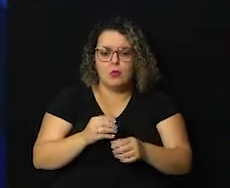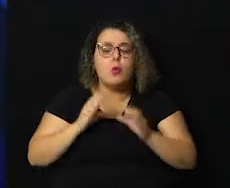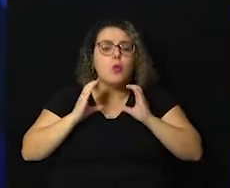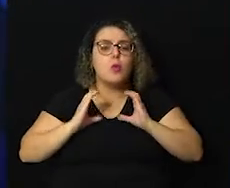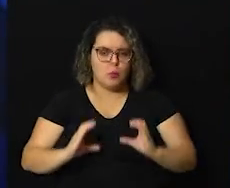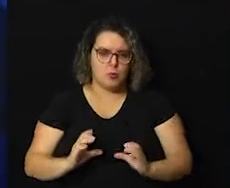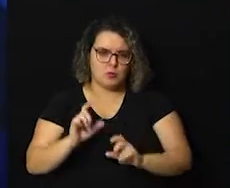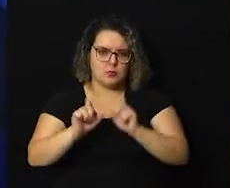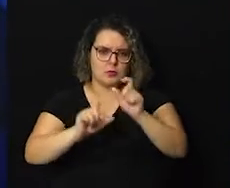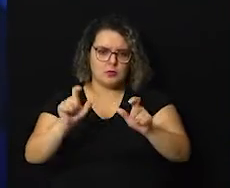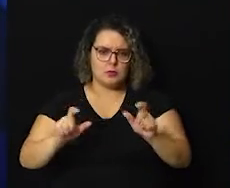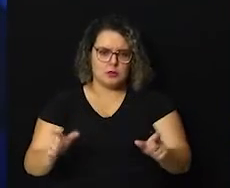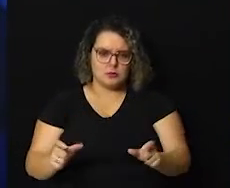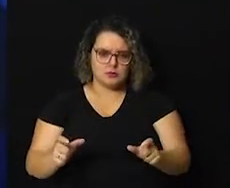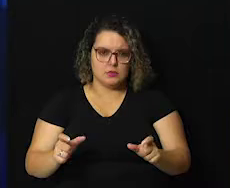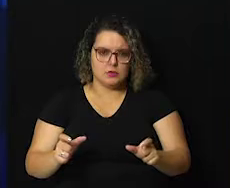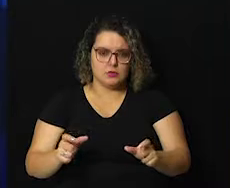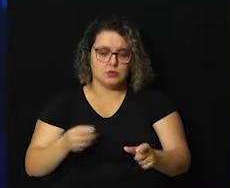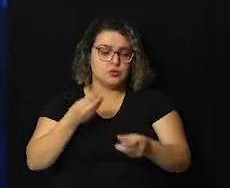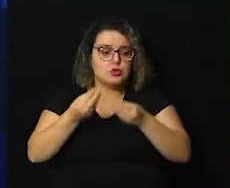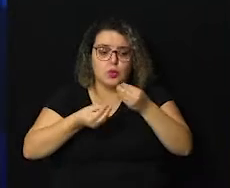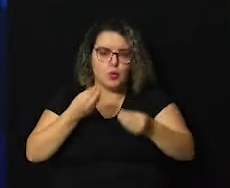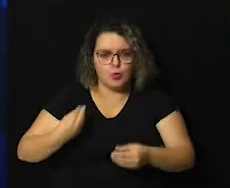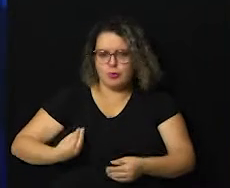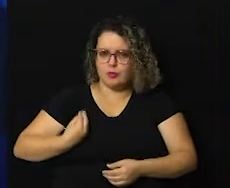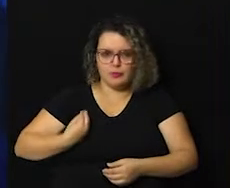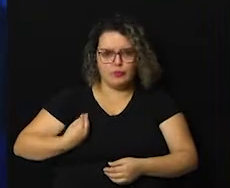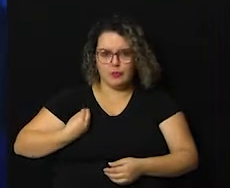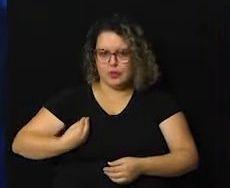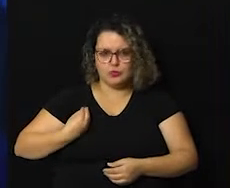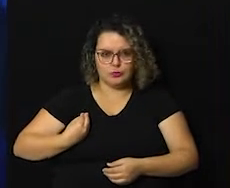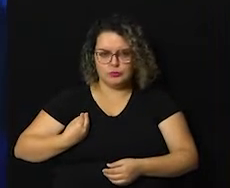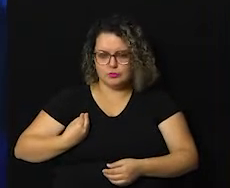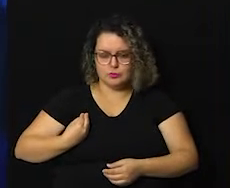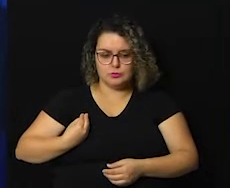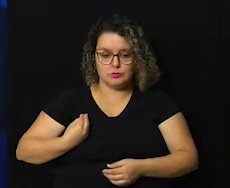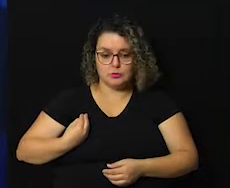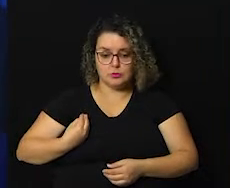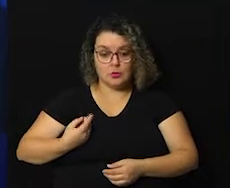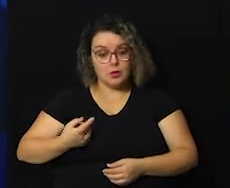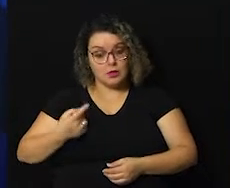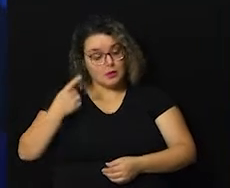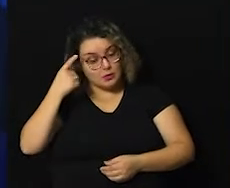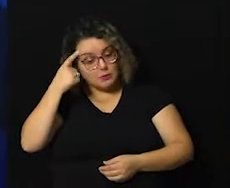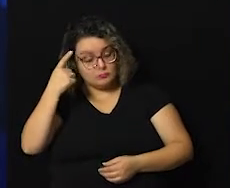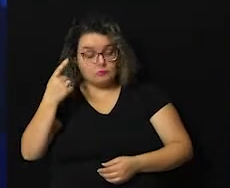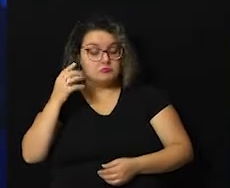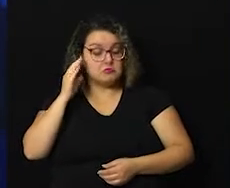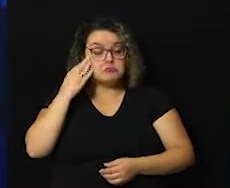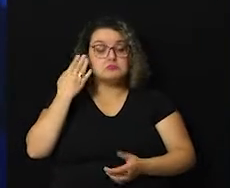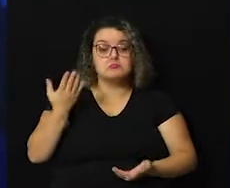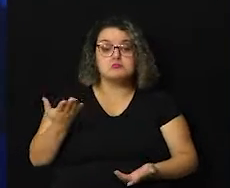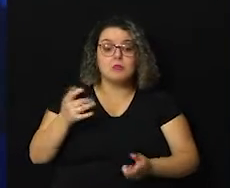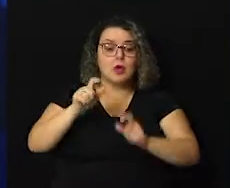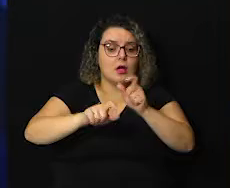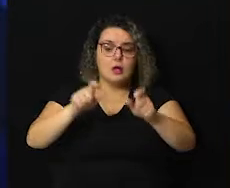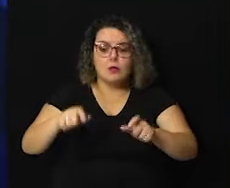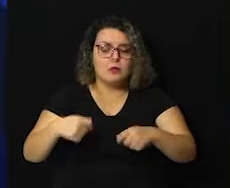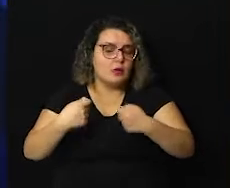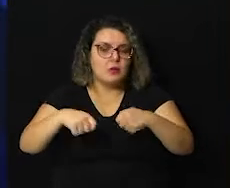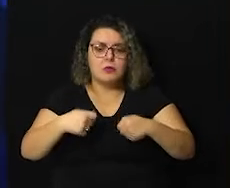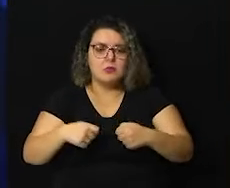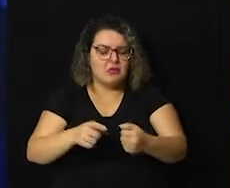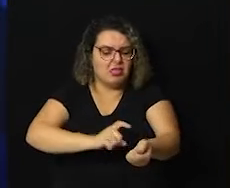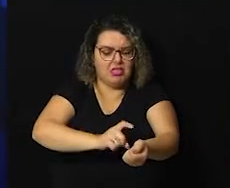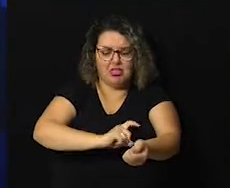observar o comportamento das pessoas de como elas estão vivendo hoje em dia né E aí a lição que eu que eu entendi